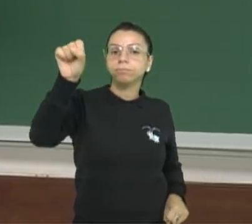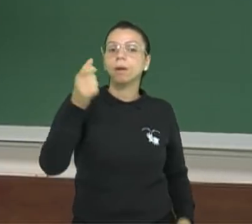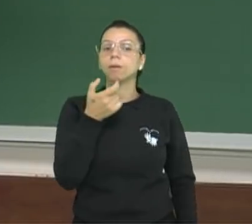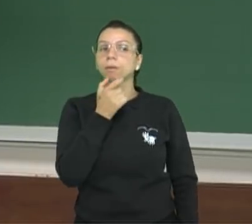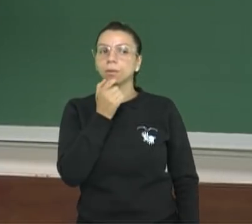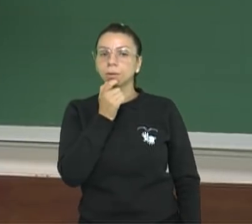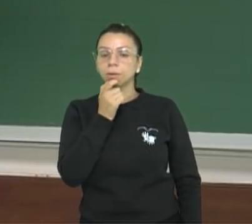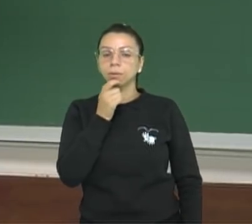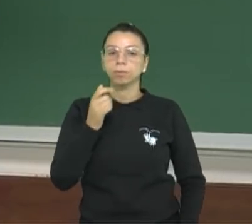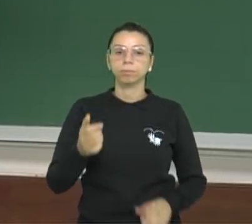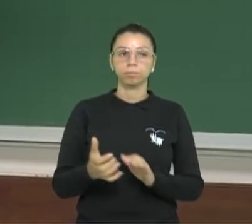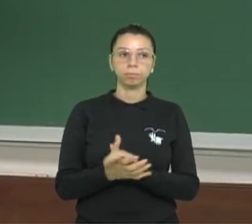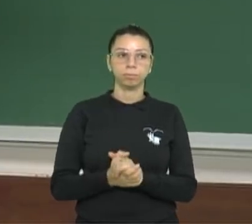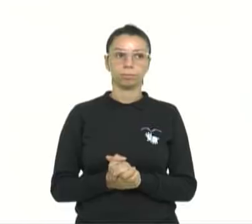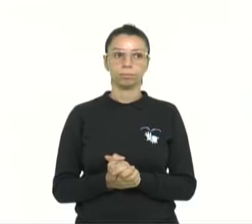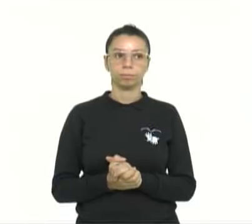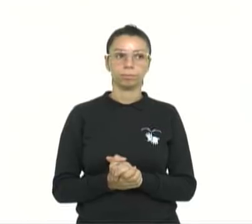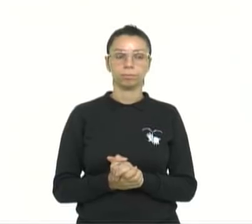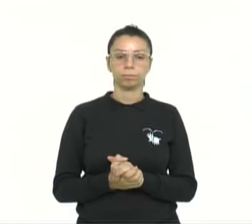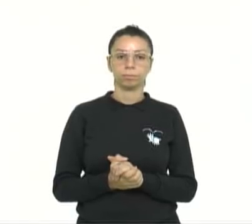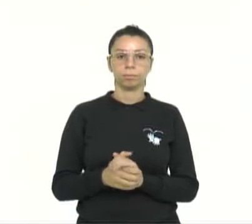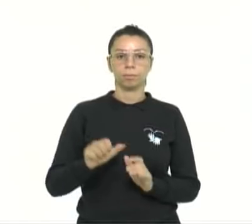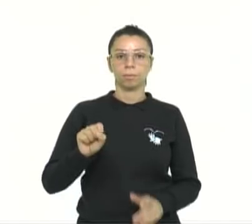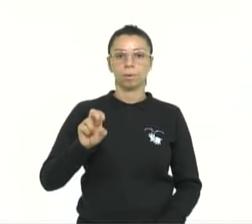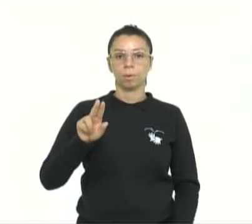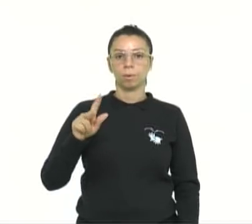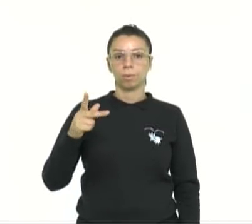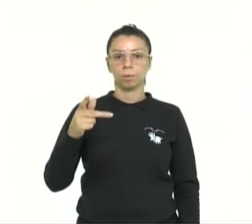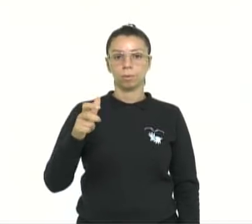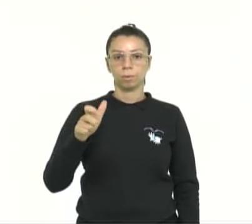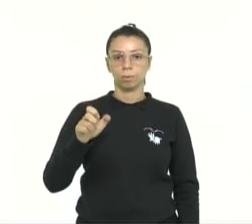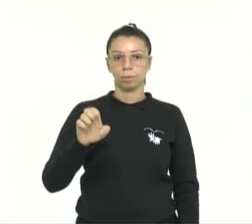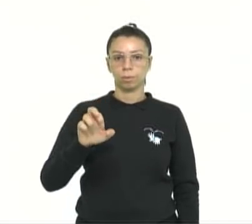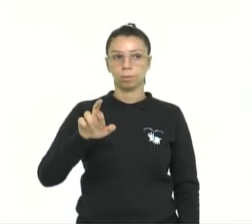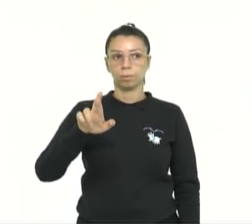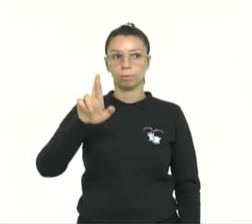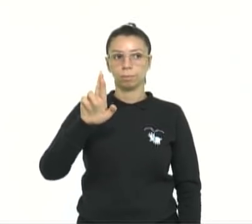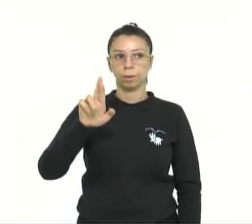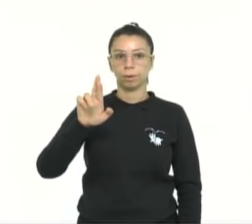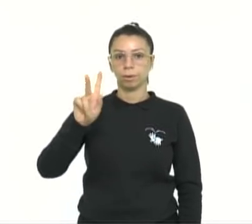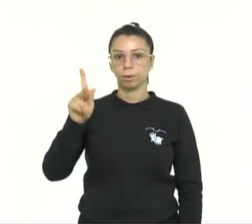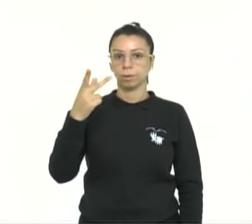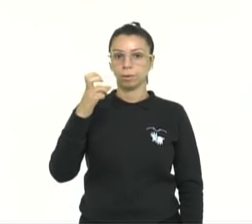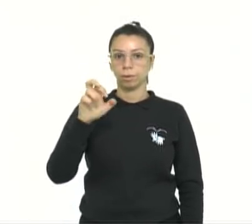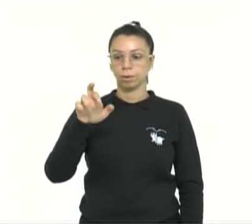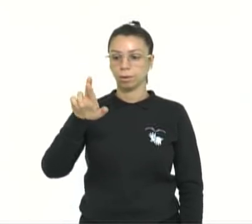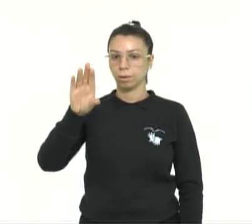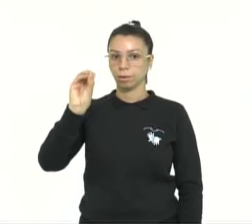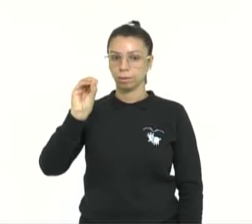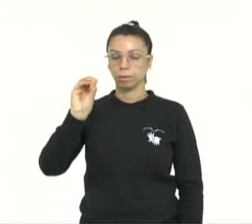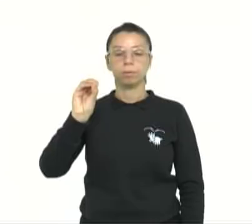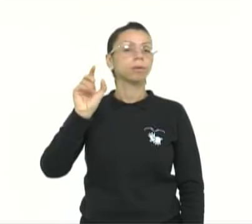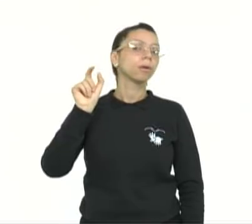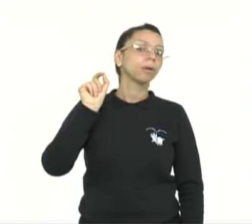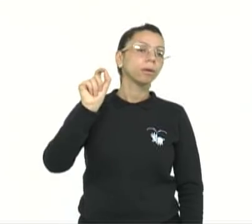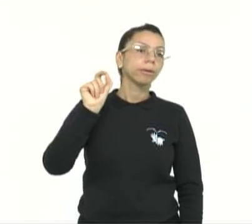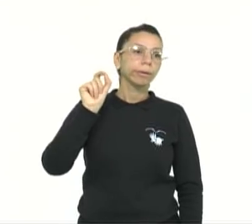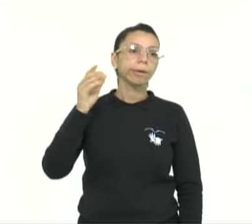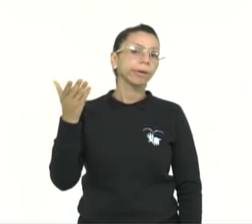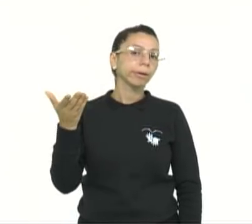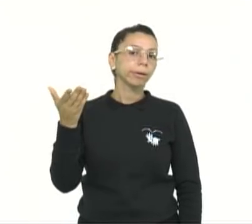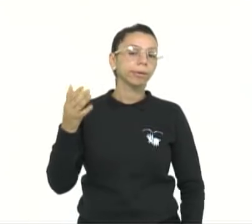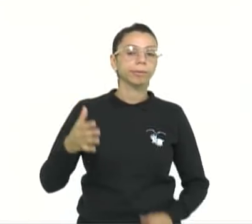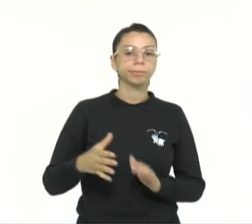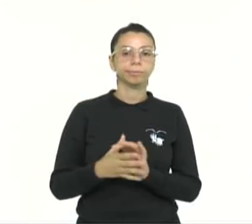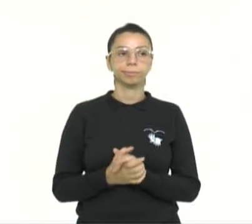lá, super cognata, né? Superhero. Então a resposta correta é superhero. E quem é do DC